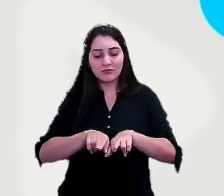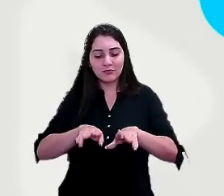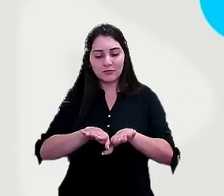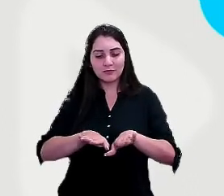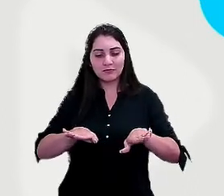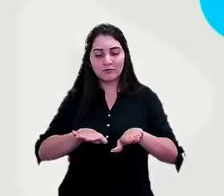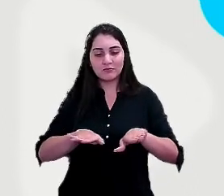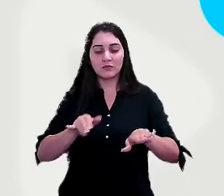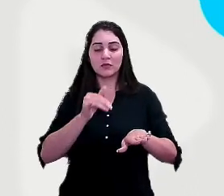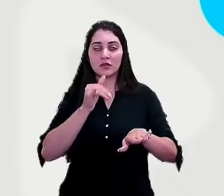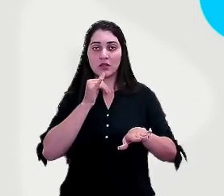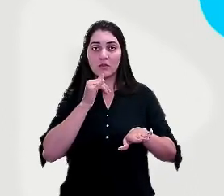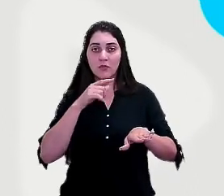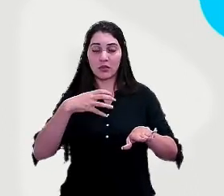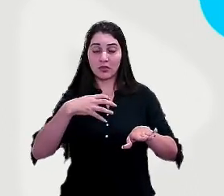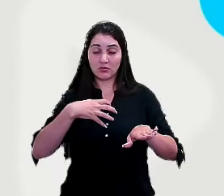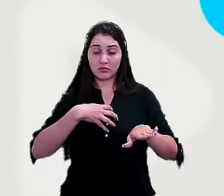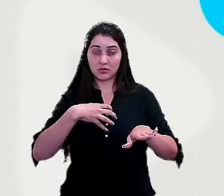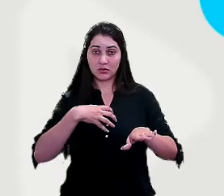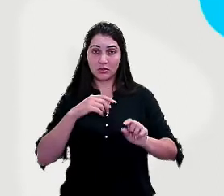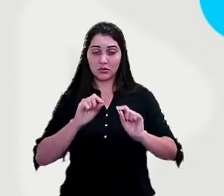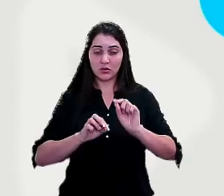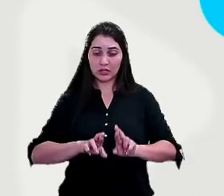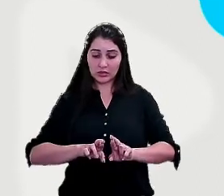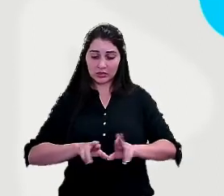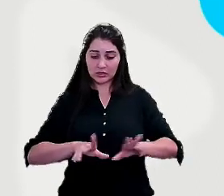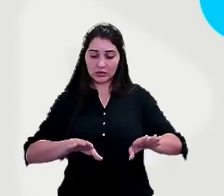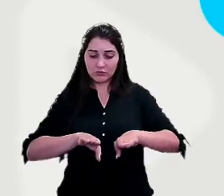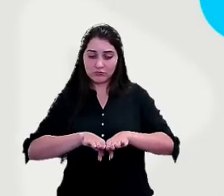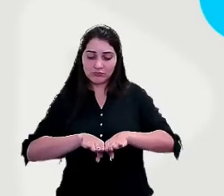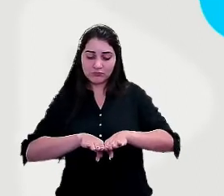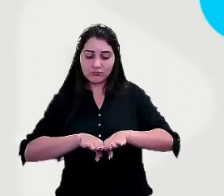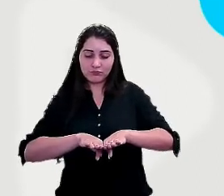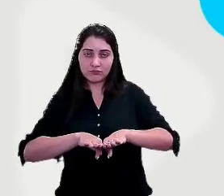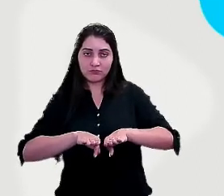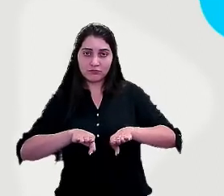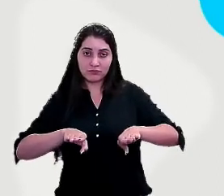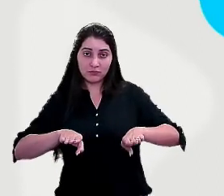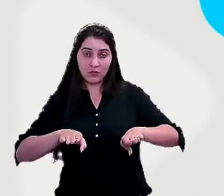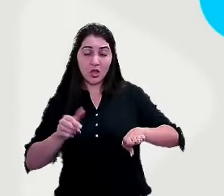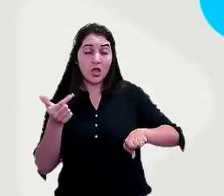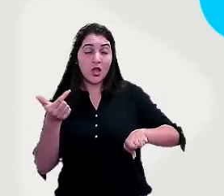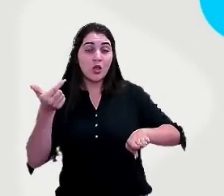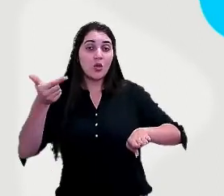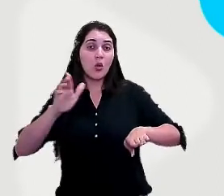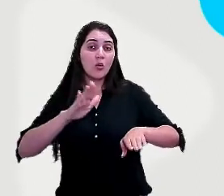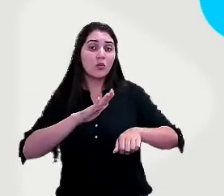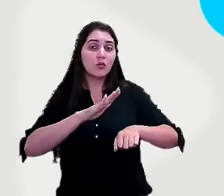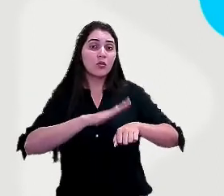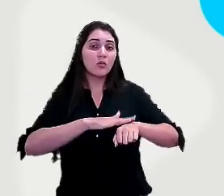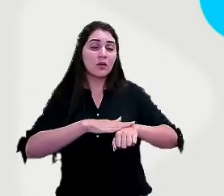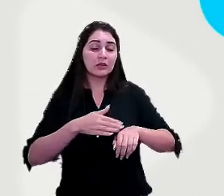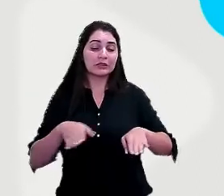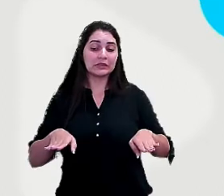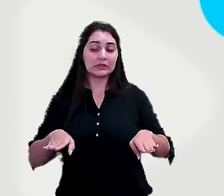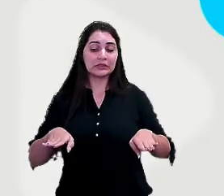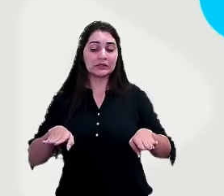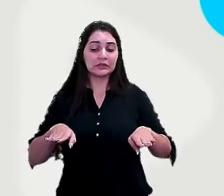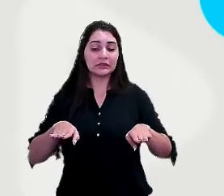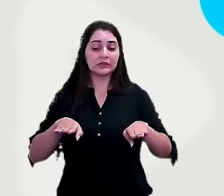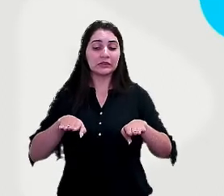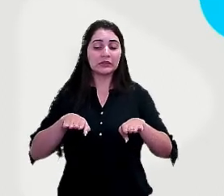temos um sentido divergente, elas estão afastando, mas em outro momento elas vão se encontrar e vão